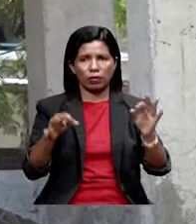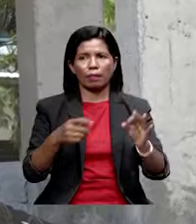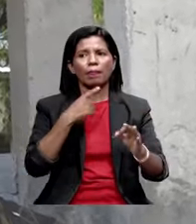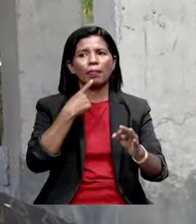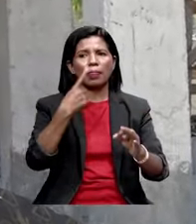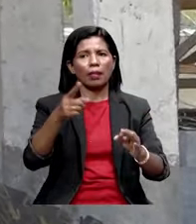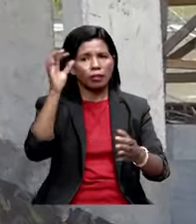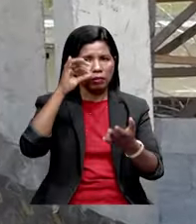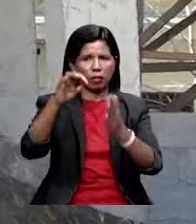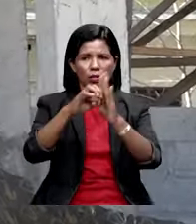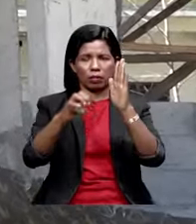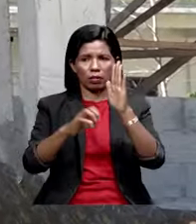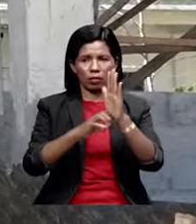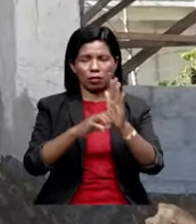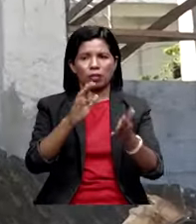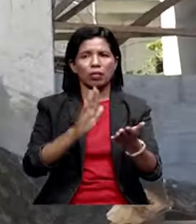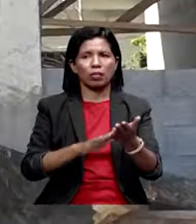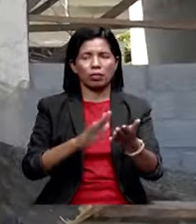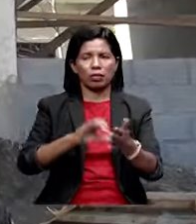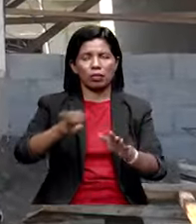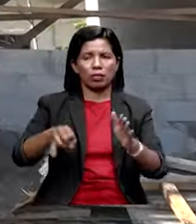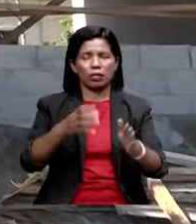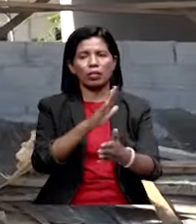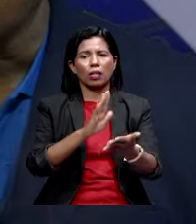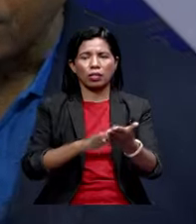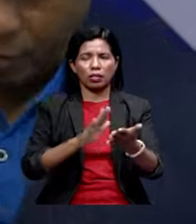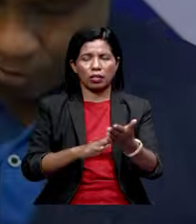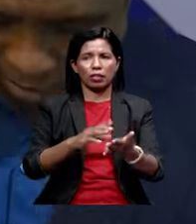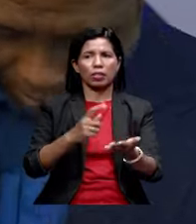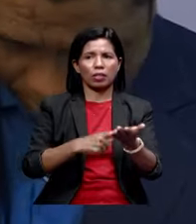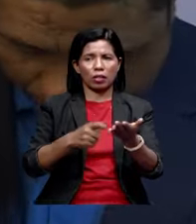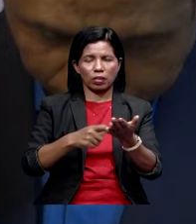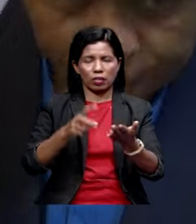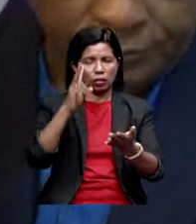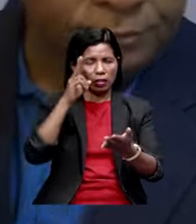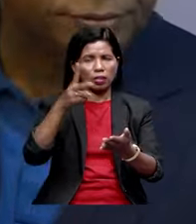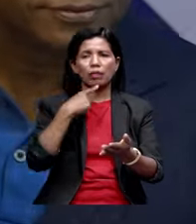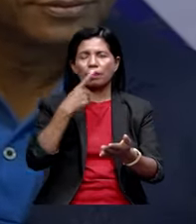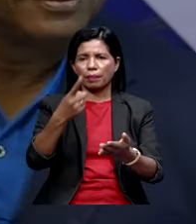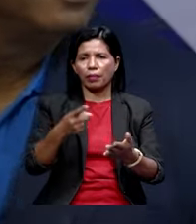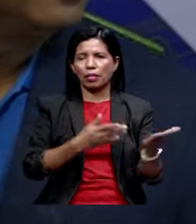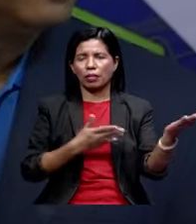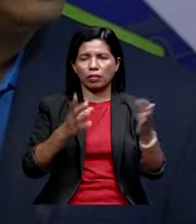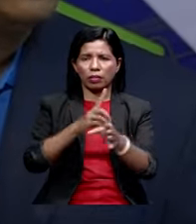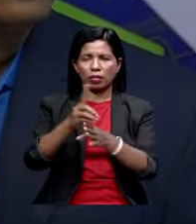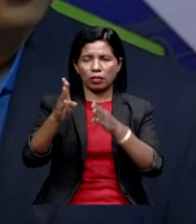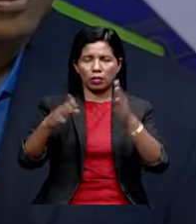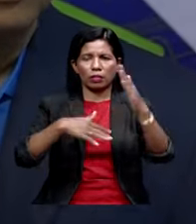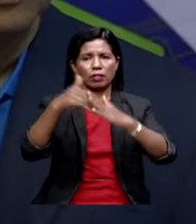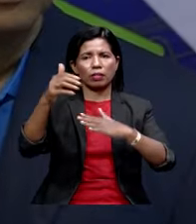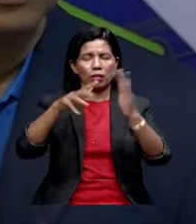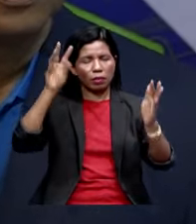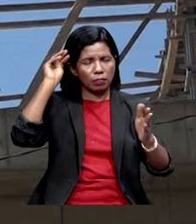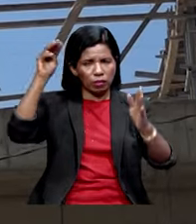né secretário de Estado do Ensino Secundário Geral no Ensino Secundário Técnico Vocacional Hateten, e a parte haruka na direção da infraestrutura,